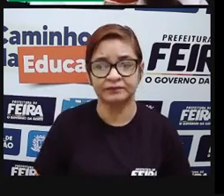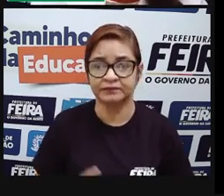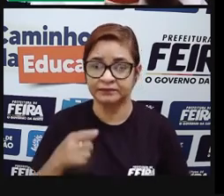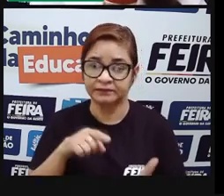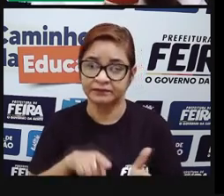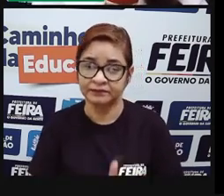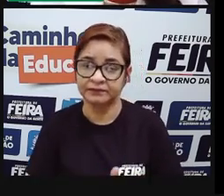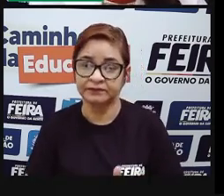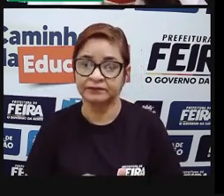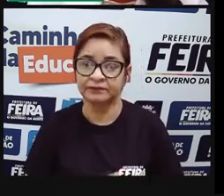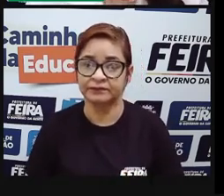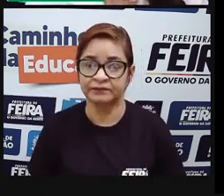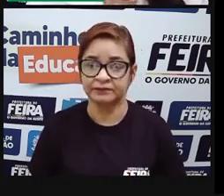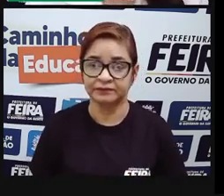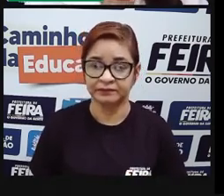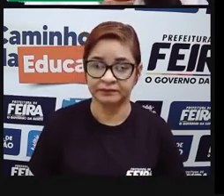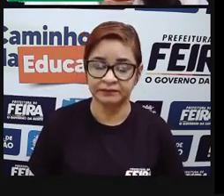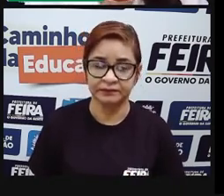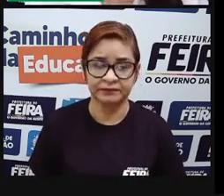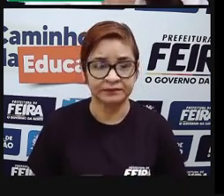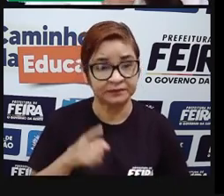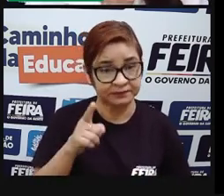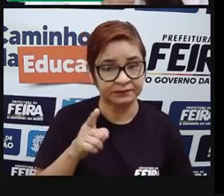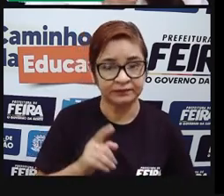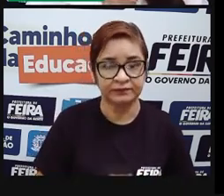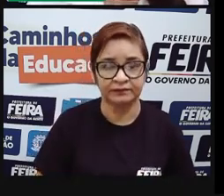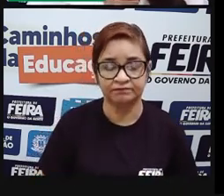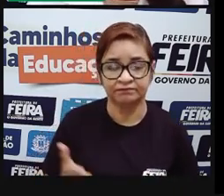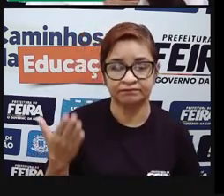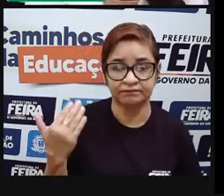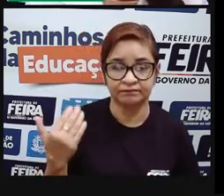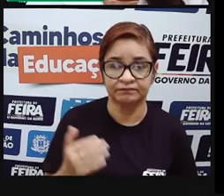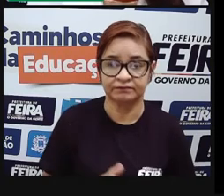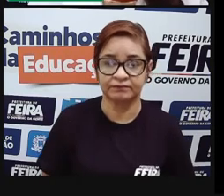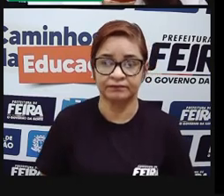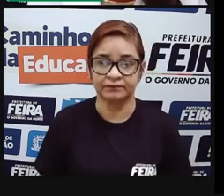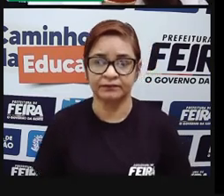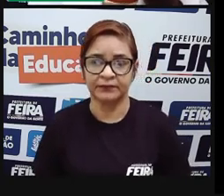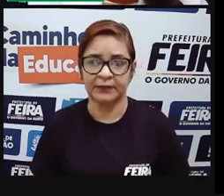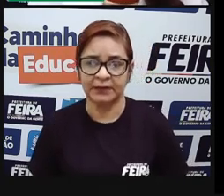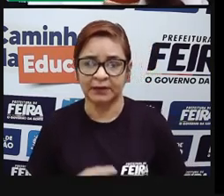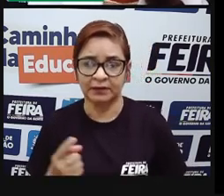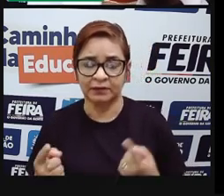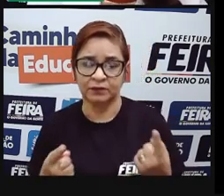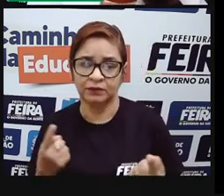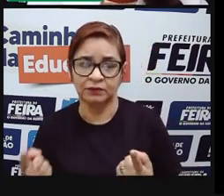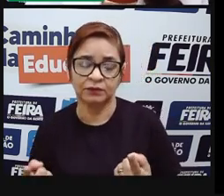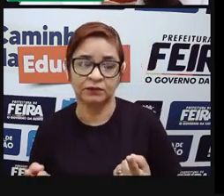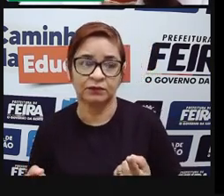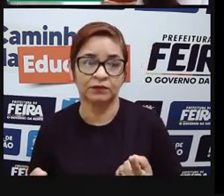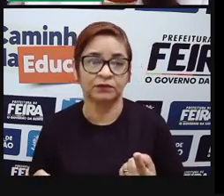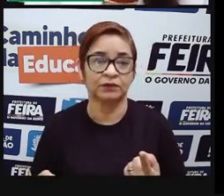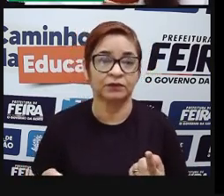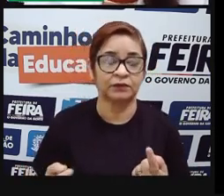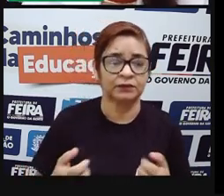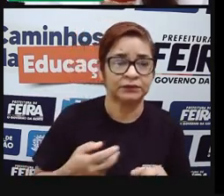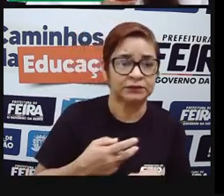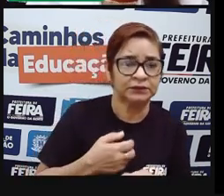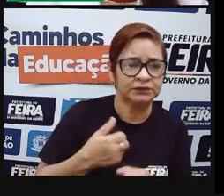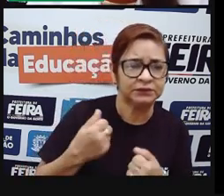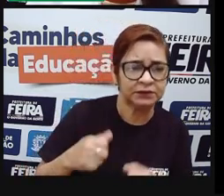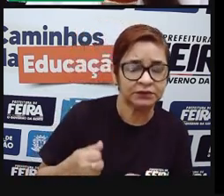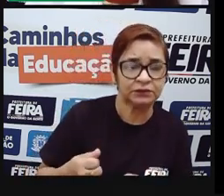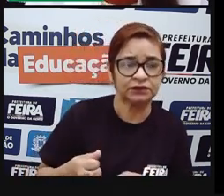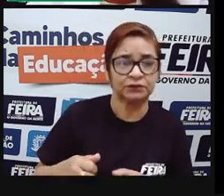pergunta para vocês eu quero saber de você se você já se candidatou alguma vaga temporário no comércio de feira se você já